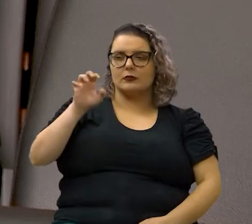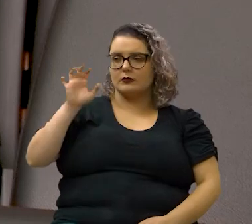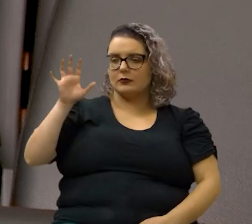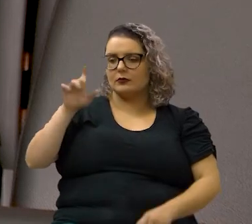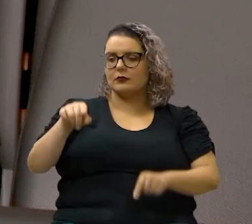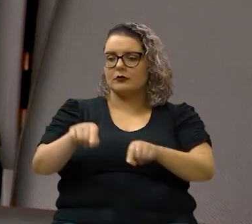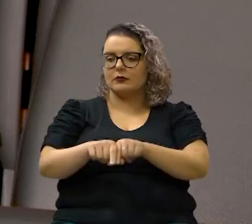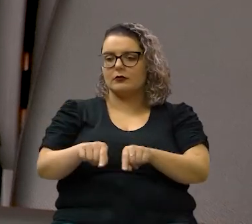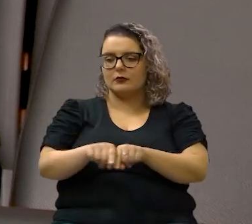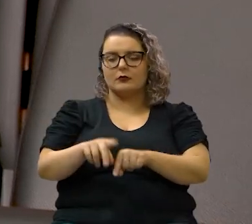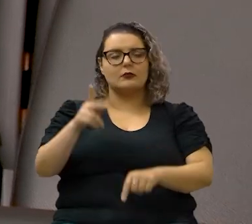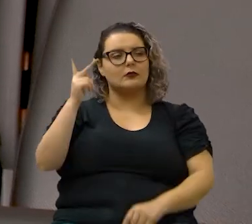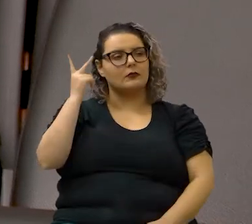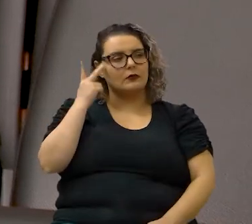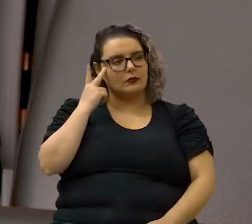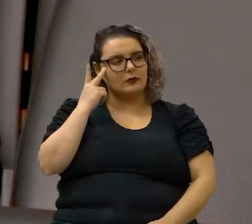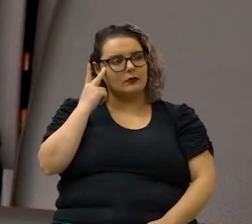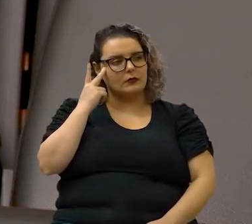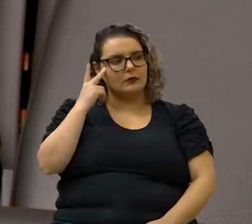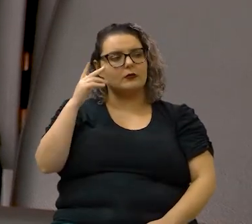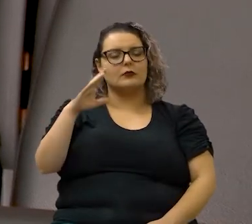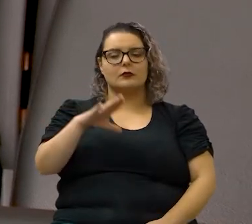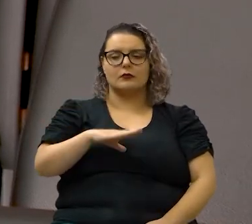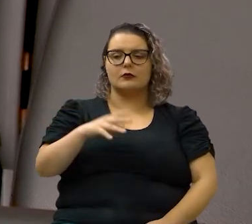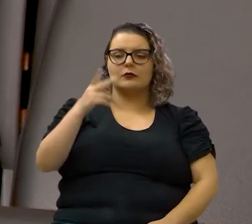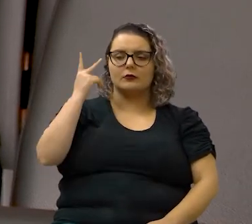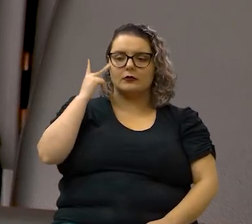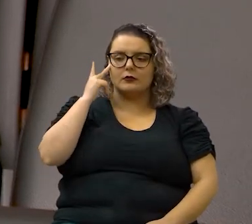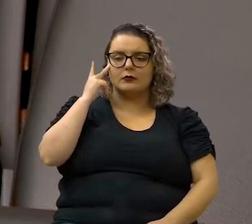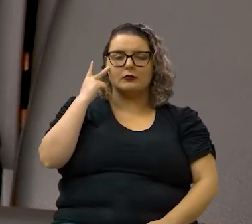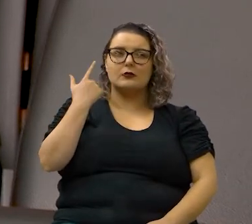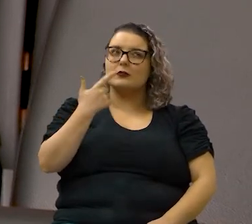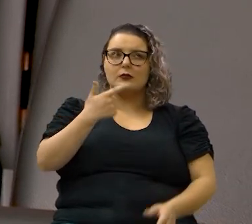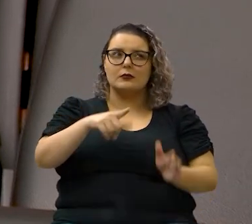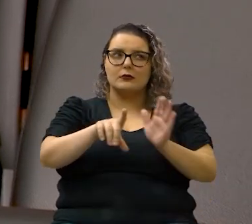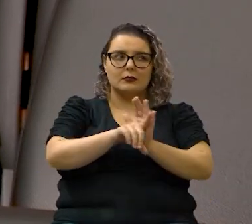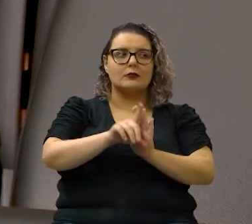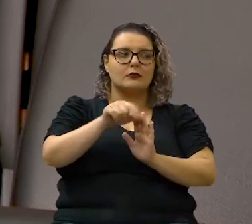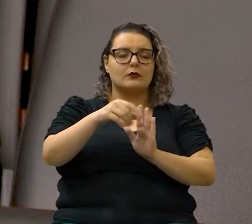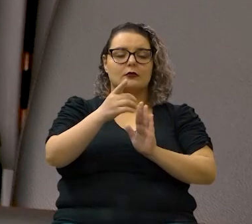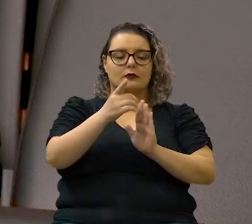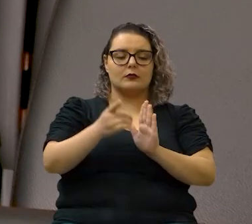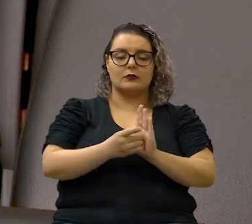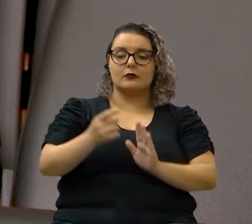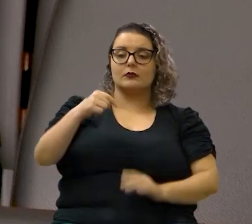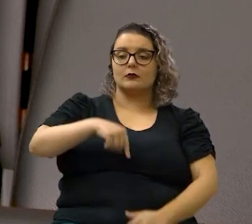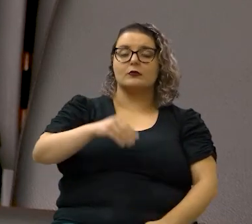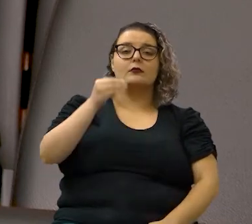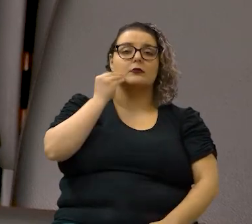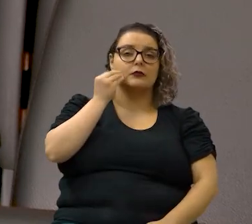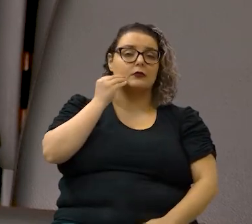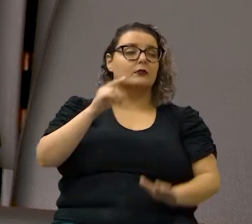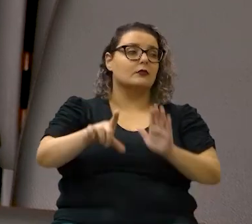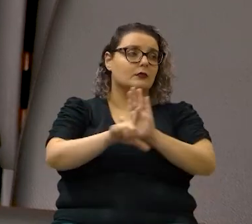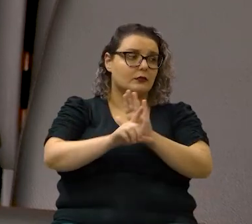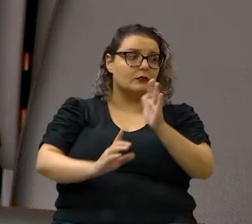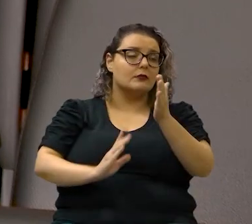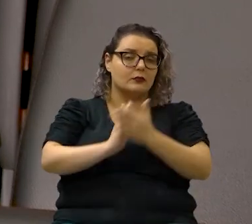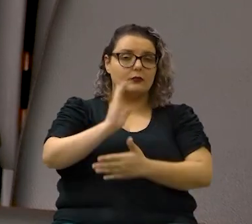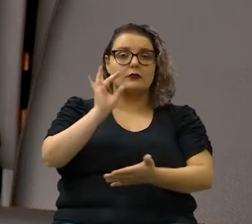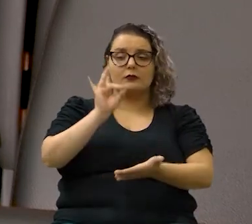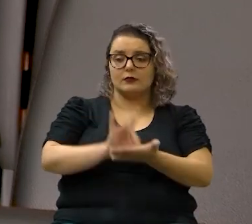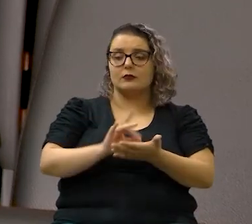e também em São Paulo, na cidade de São Paulo. Lá não tem uma lei, é um decreto. Aqui nós estamos tentando aprovar como